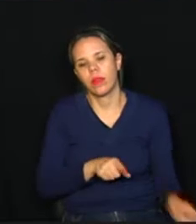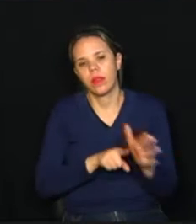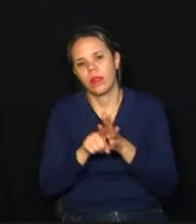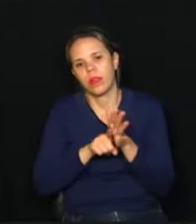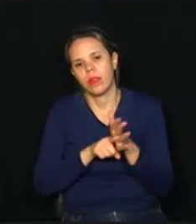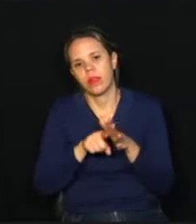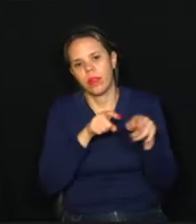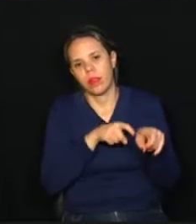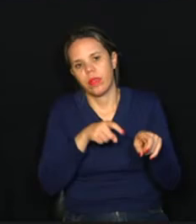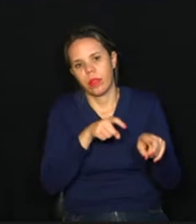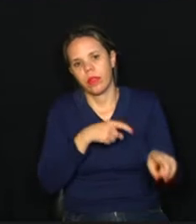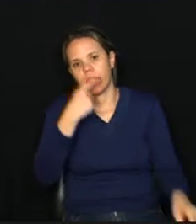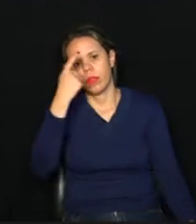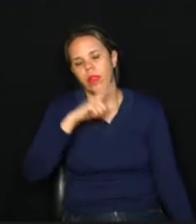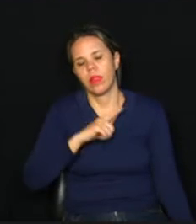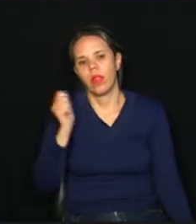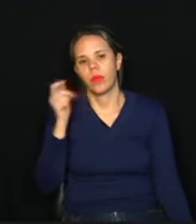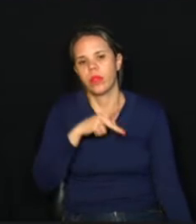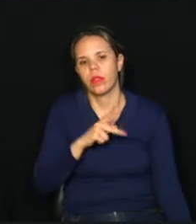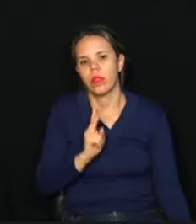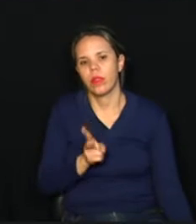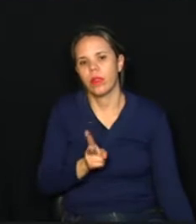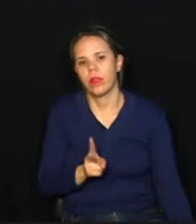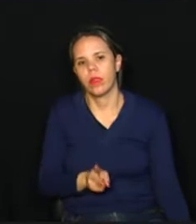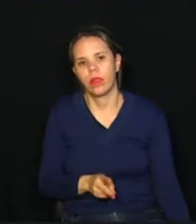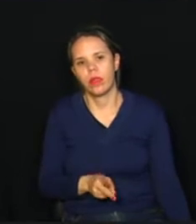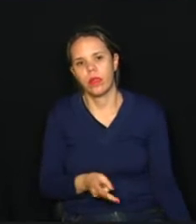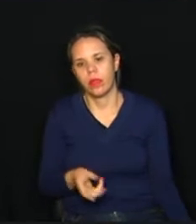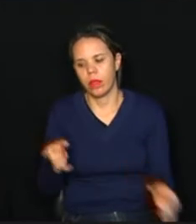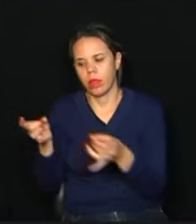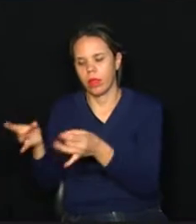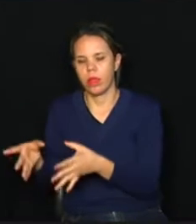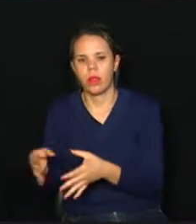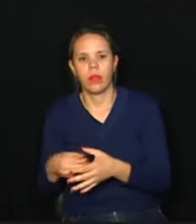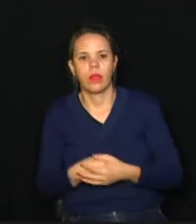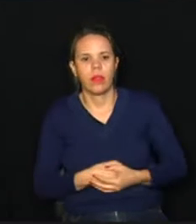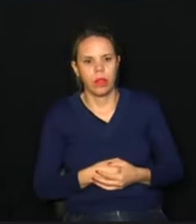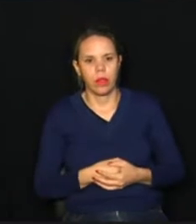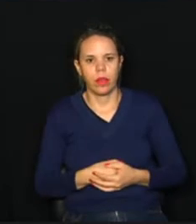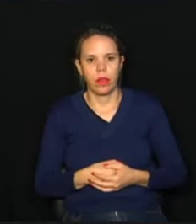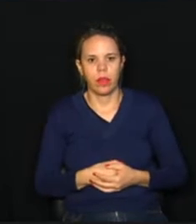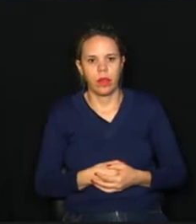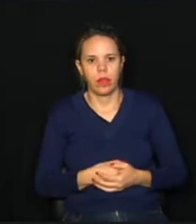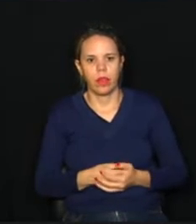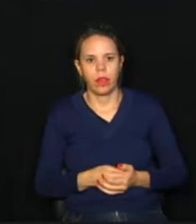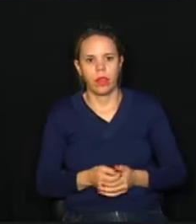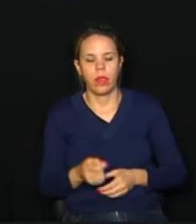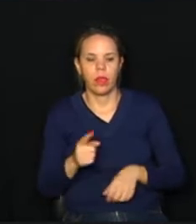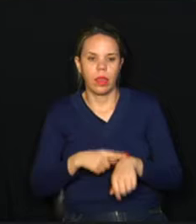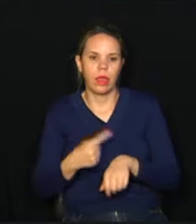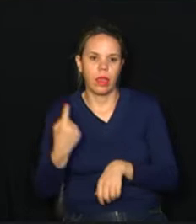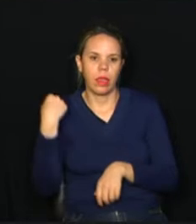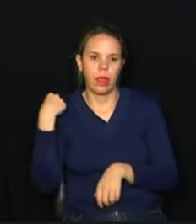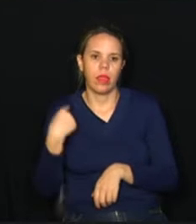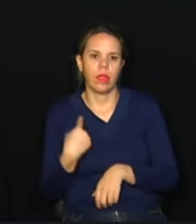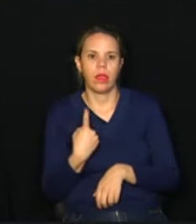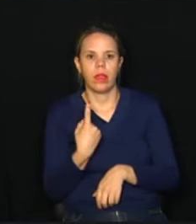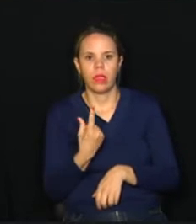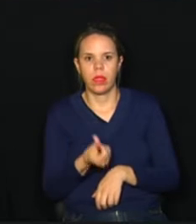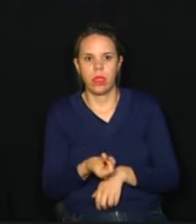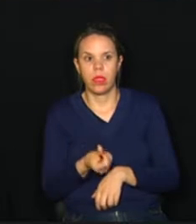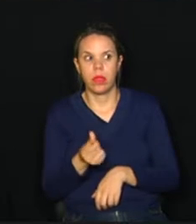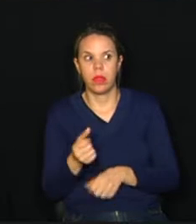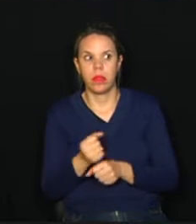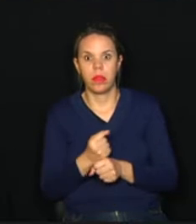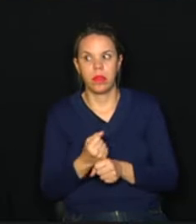apesar de ter aposentado e ter saído de lá faz já mais algum tempo, né? 16, 17